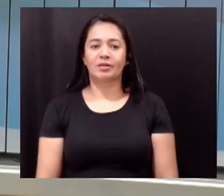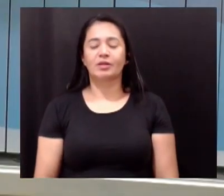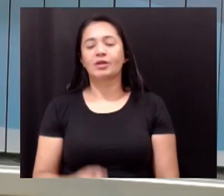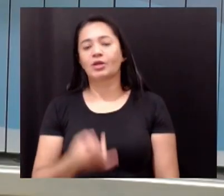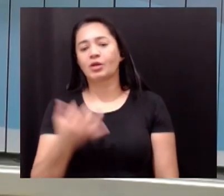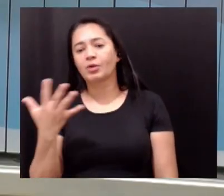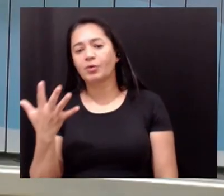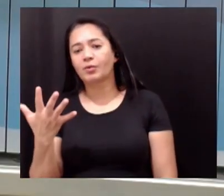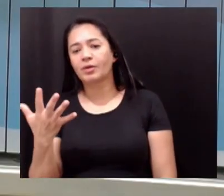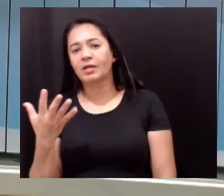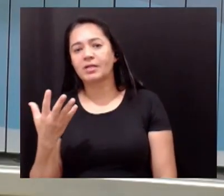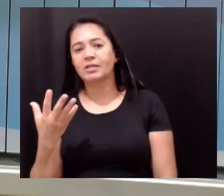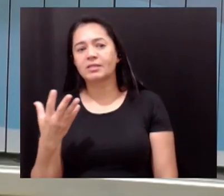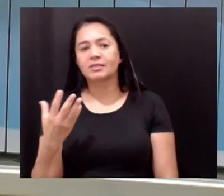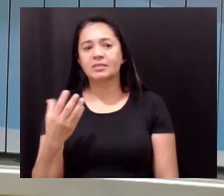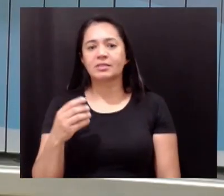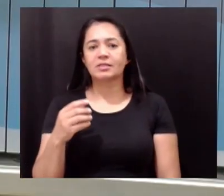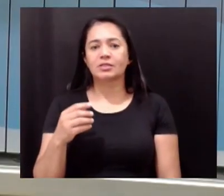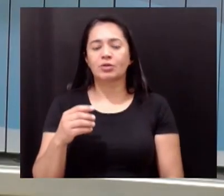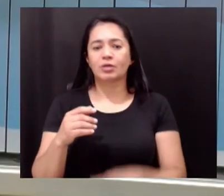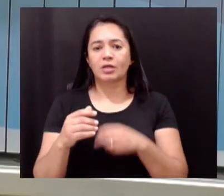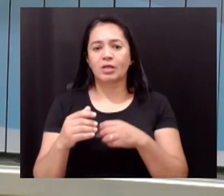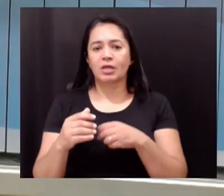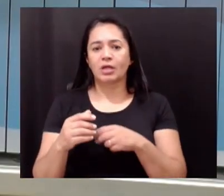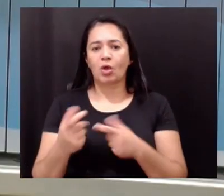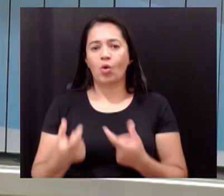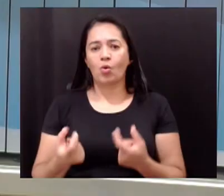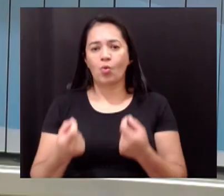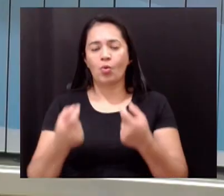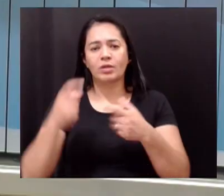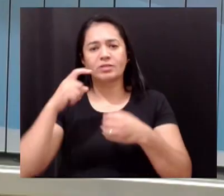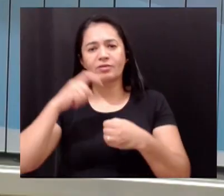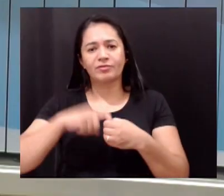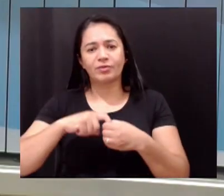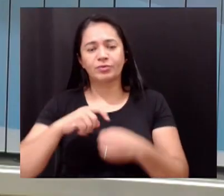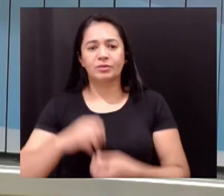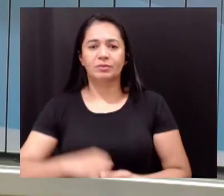chances desse câncer voltar após o tratamento?